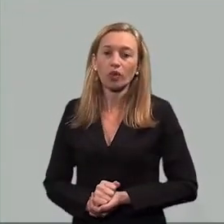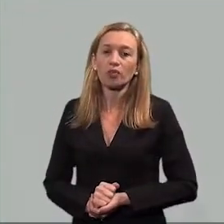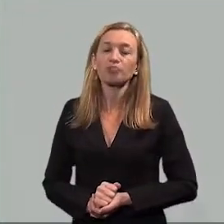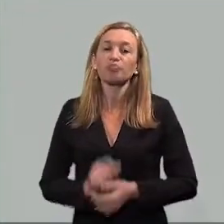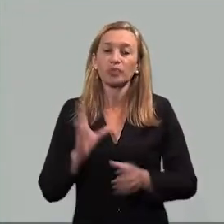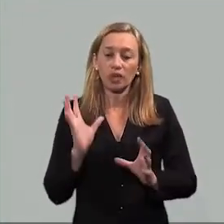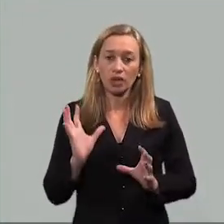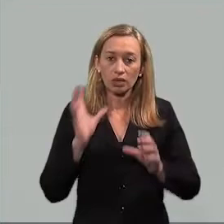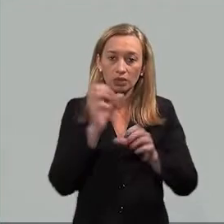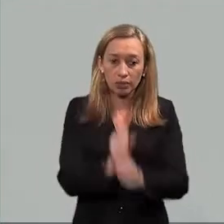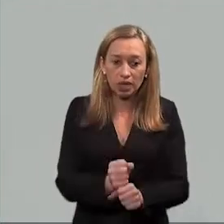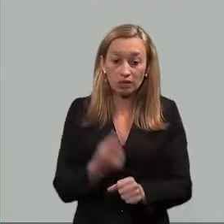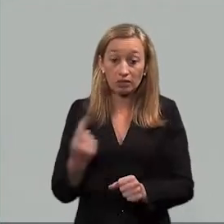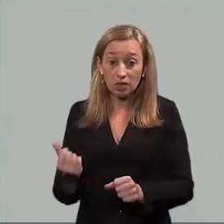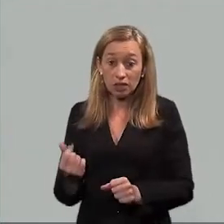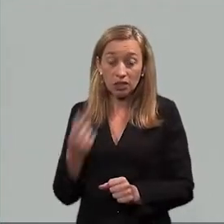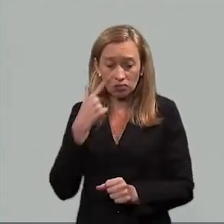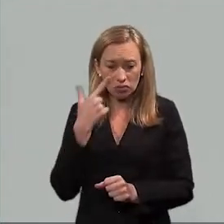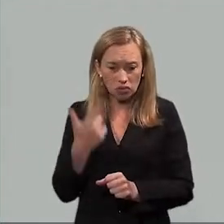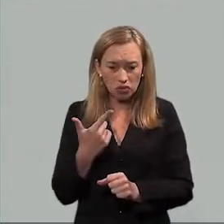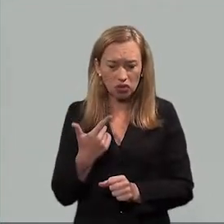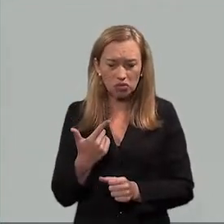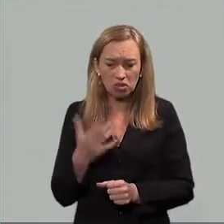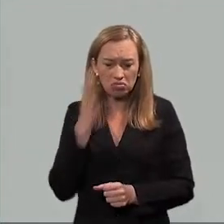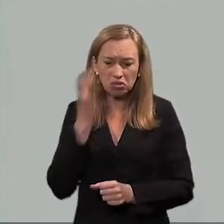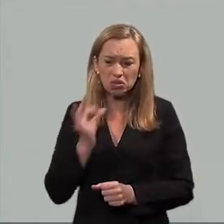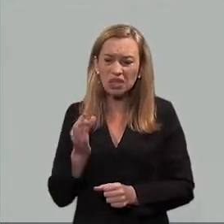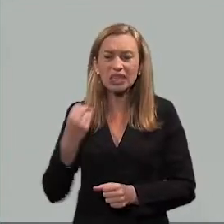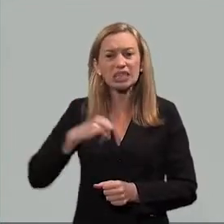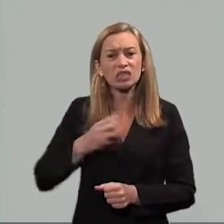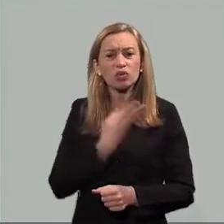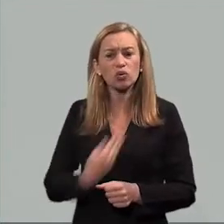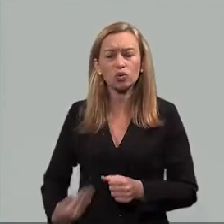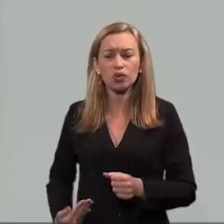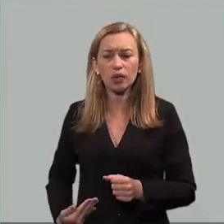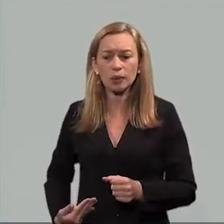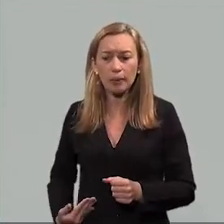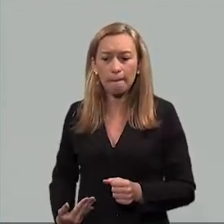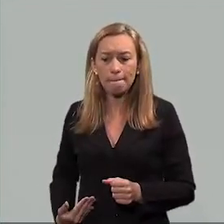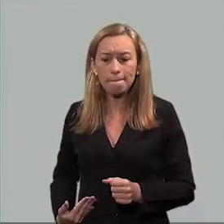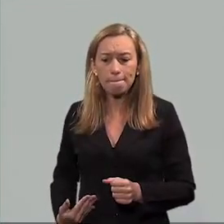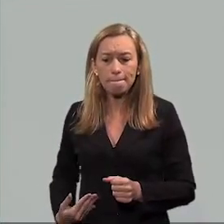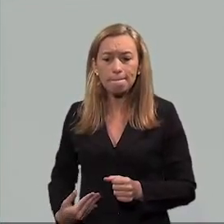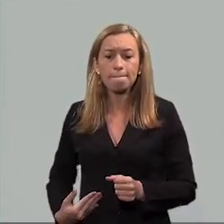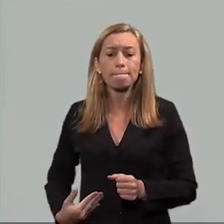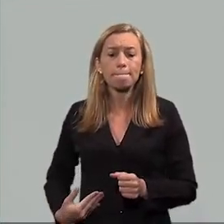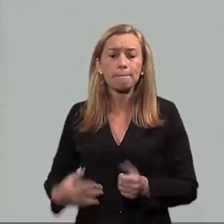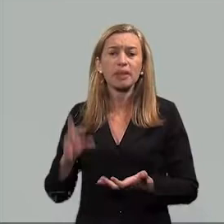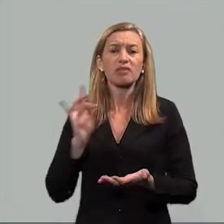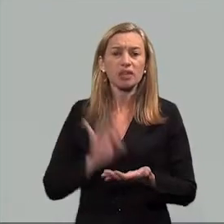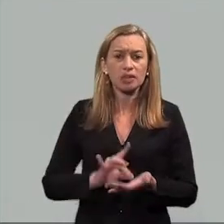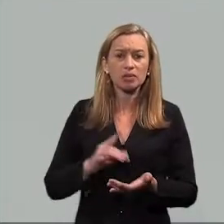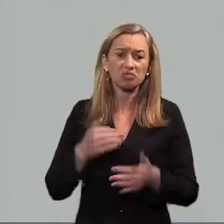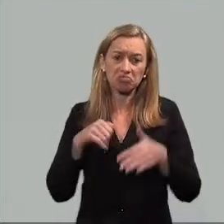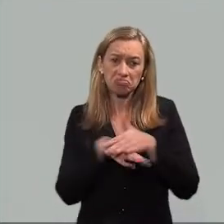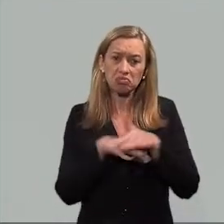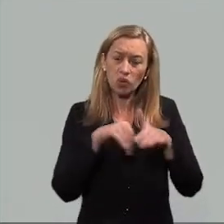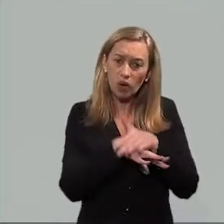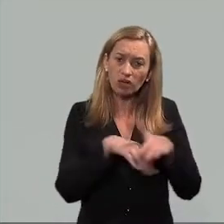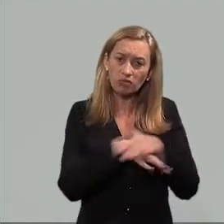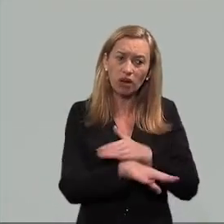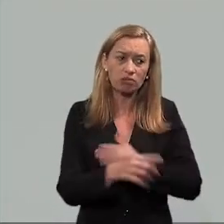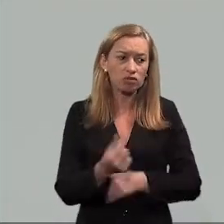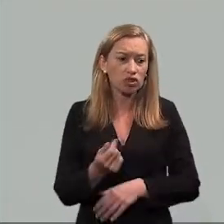inclusive, do ponto de vista matemático-financeiro, eu não sei nem se o governo realmente faz uma grande